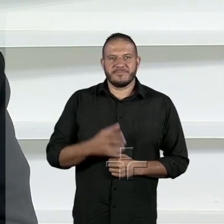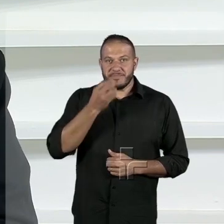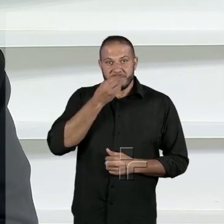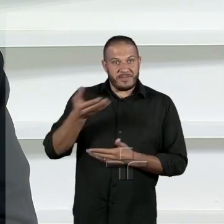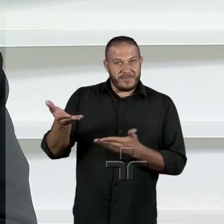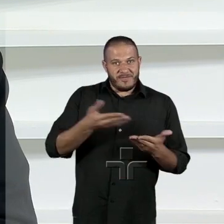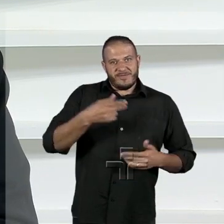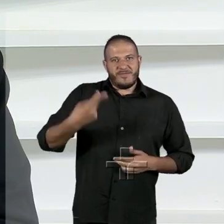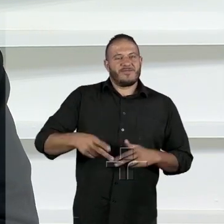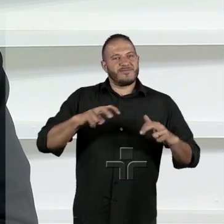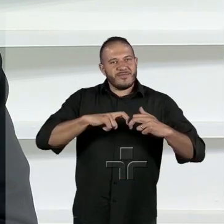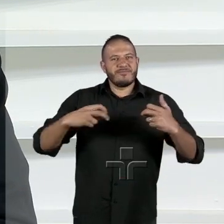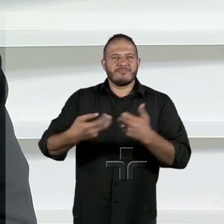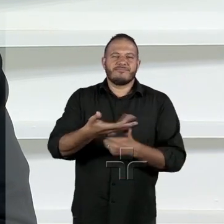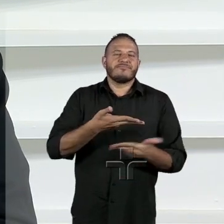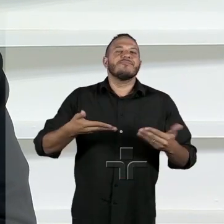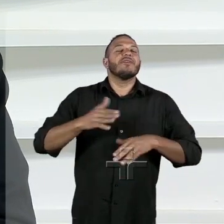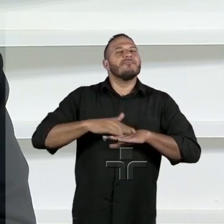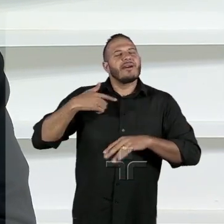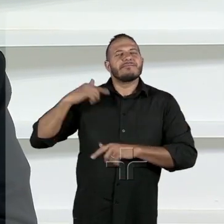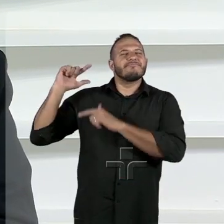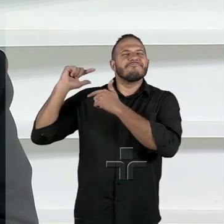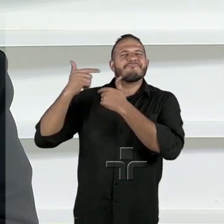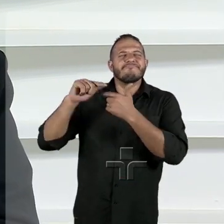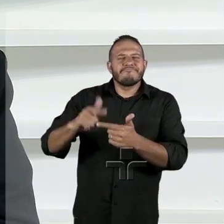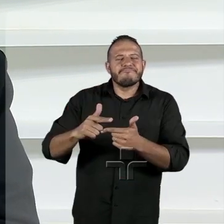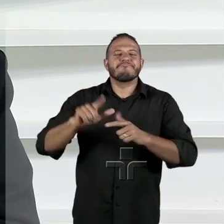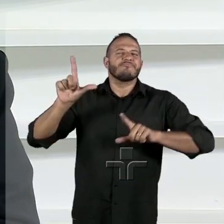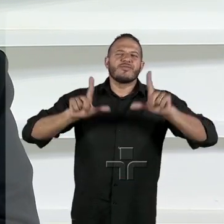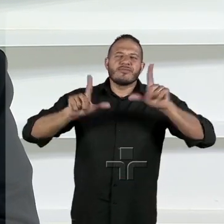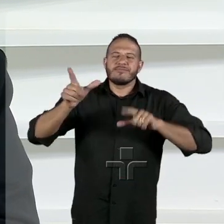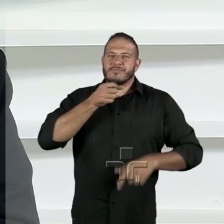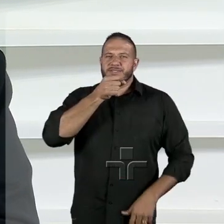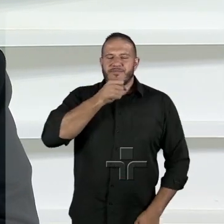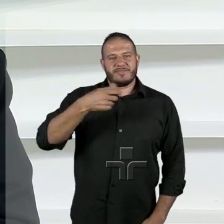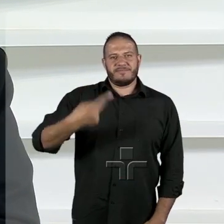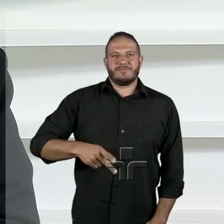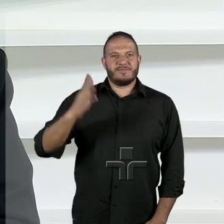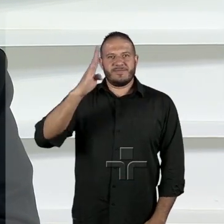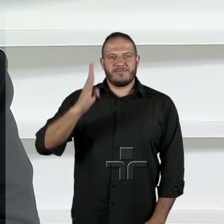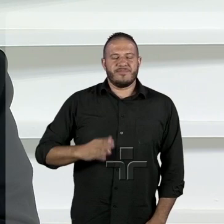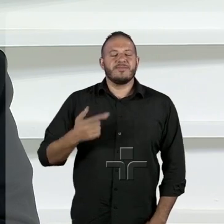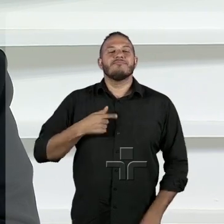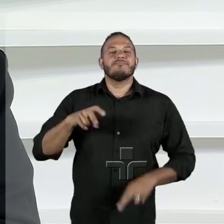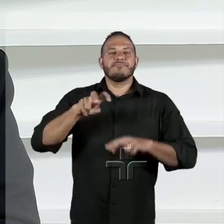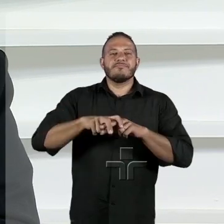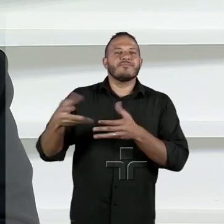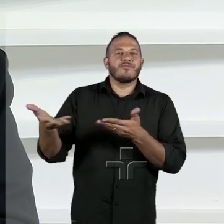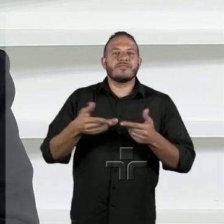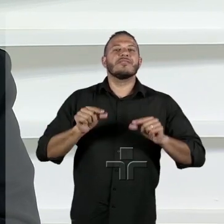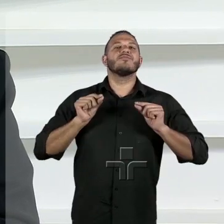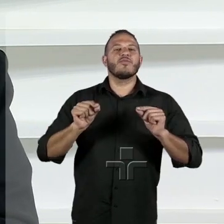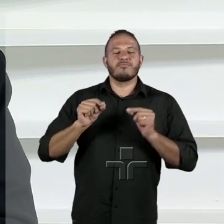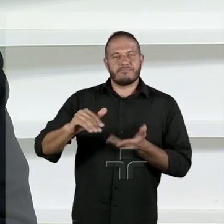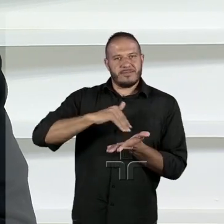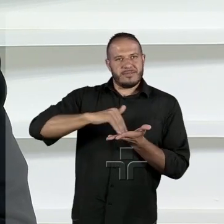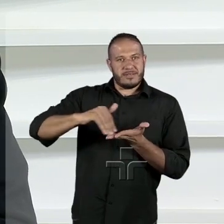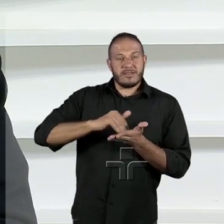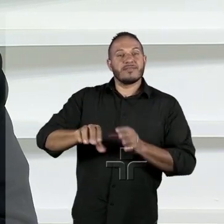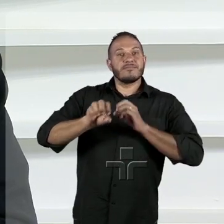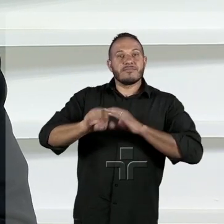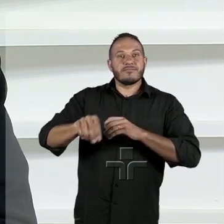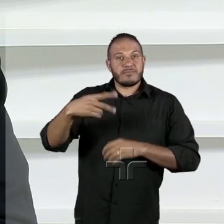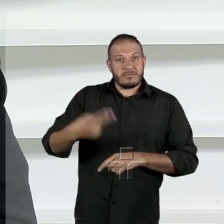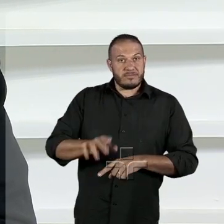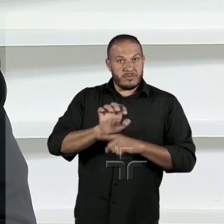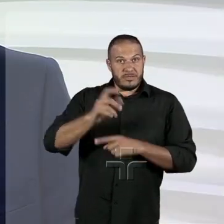Bem-vindos ao Roda Viva, o mais tradicional programa de entrevistas da TV brasileira. No centro da roda está o secretário de Educação